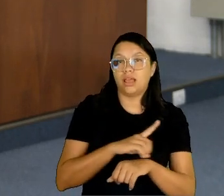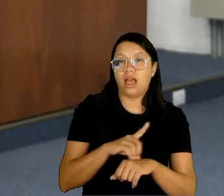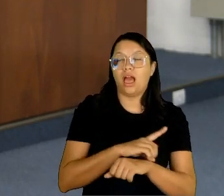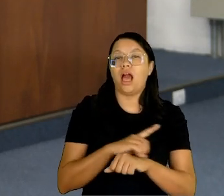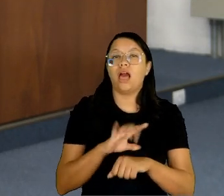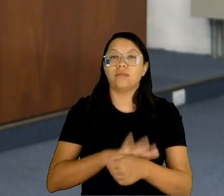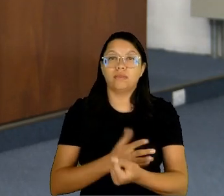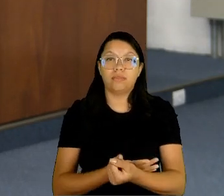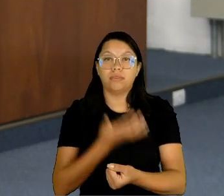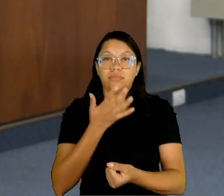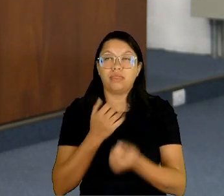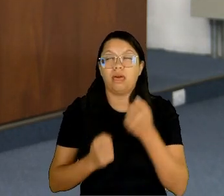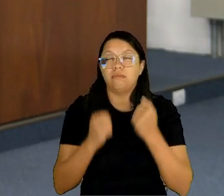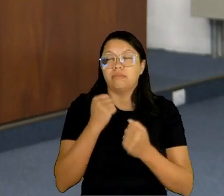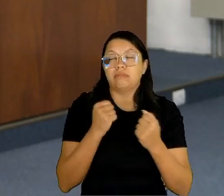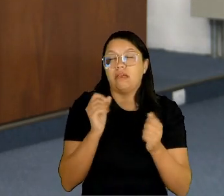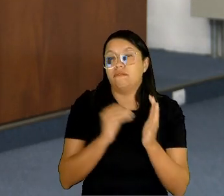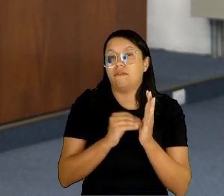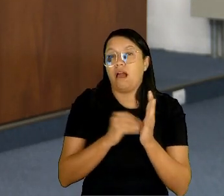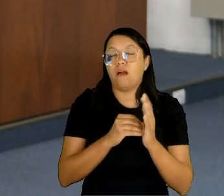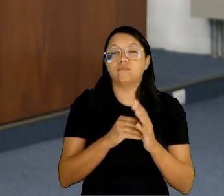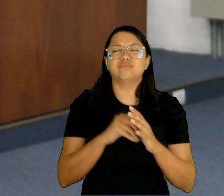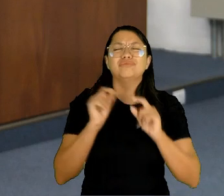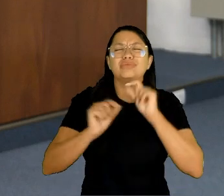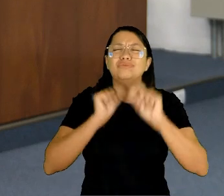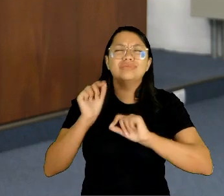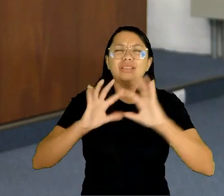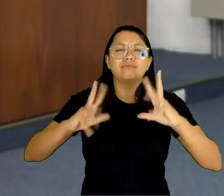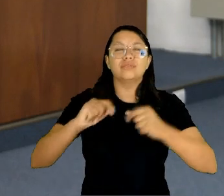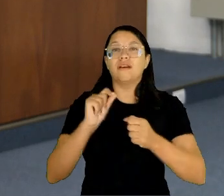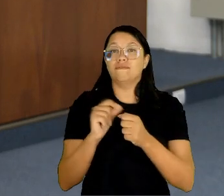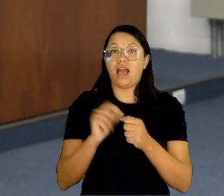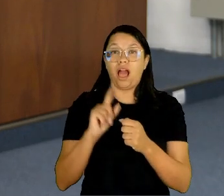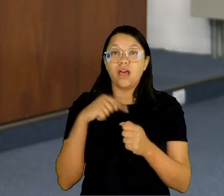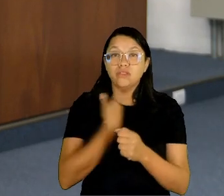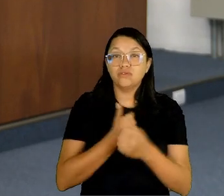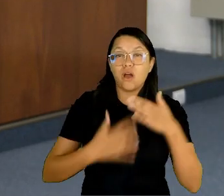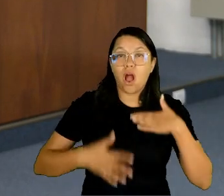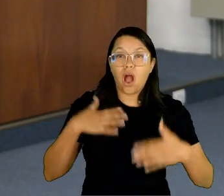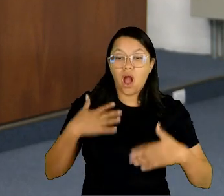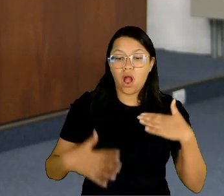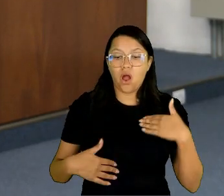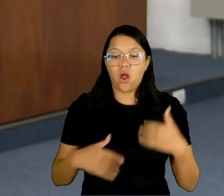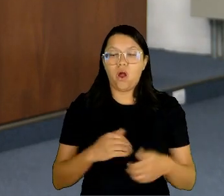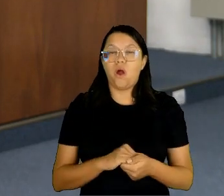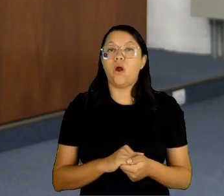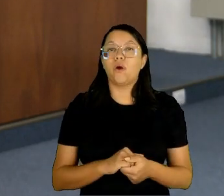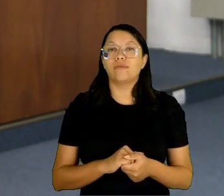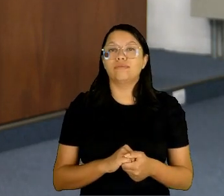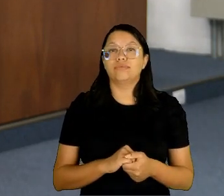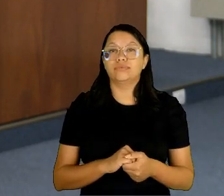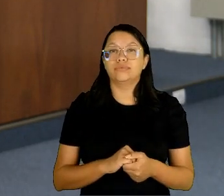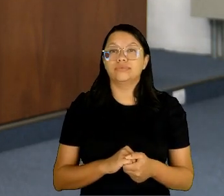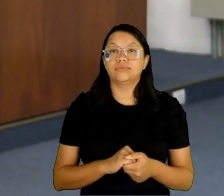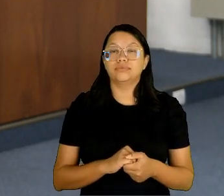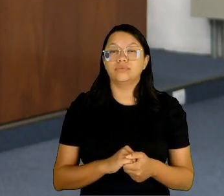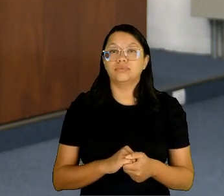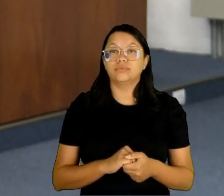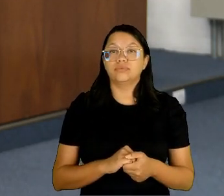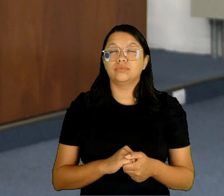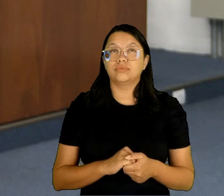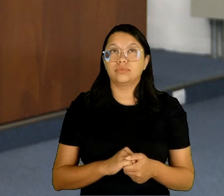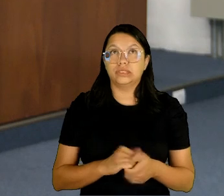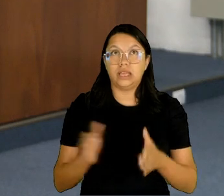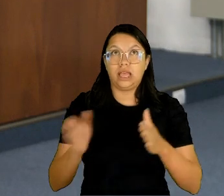física, diabetes, obesidade. O que isso faz no nosso corpo é que ocasiona as doenças